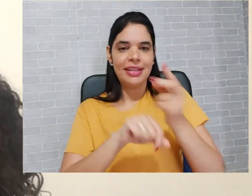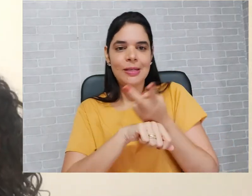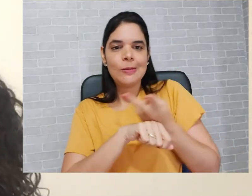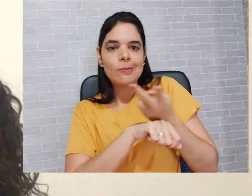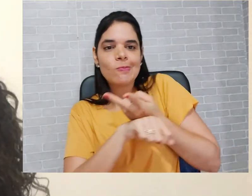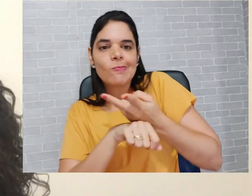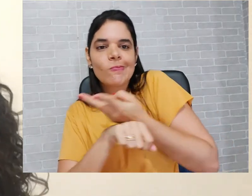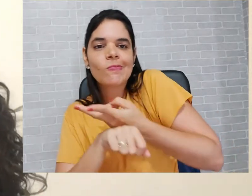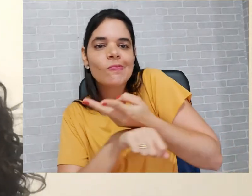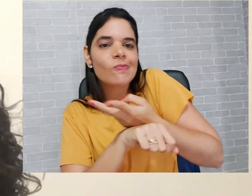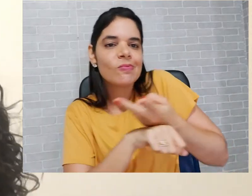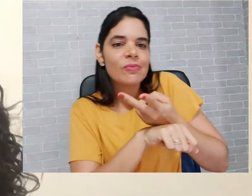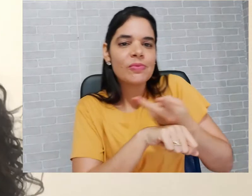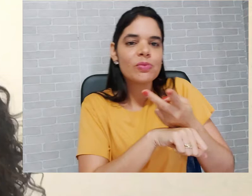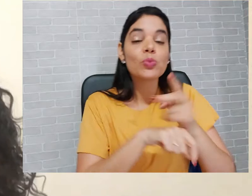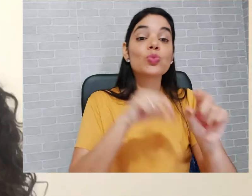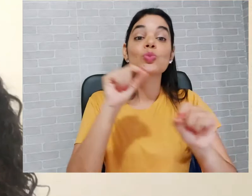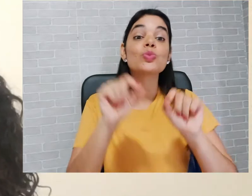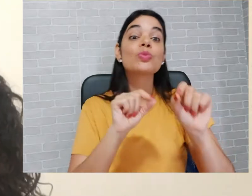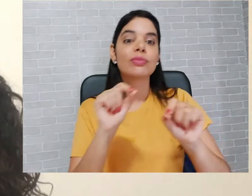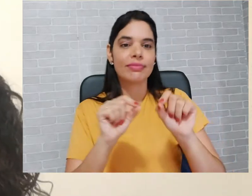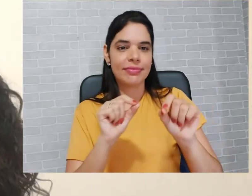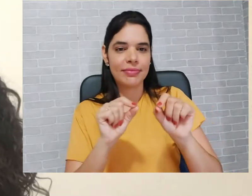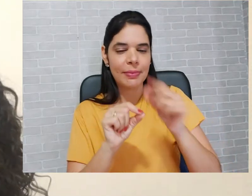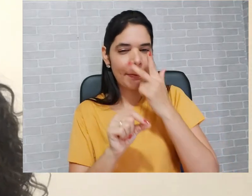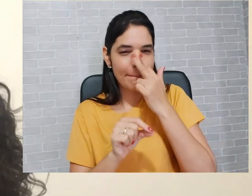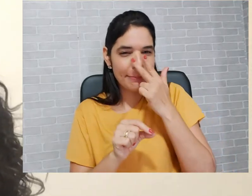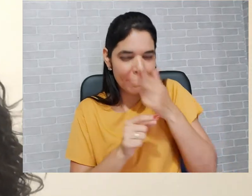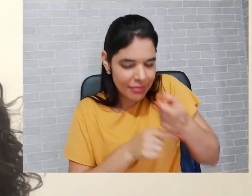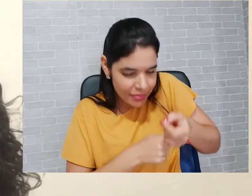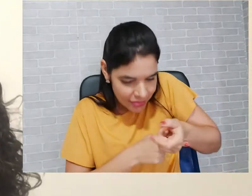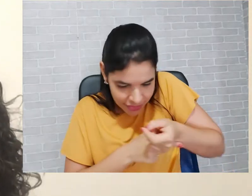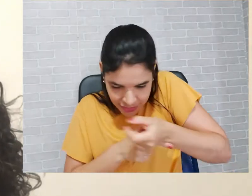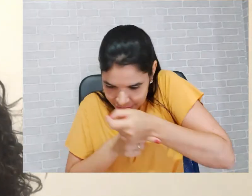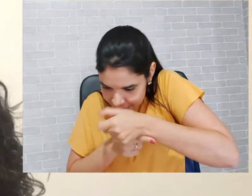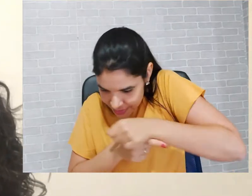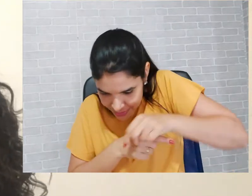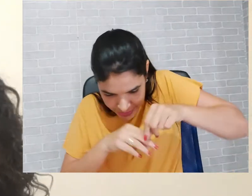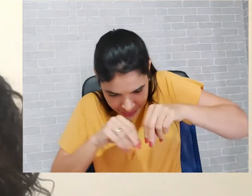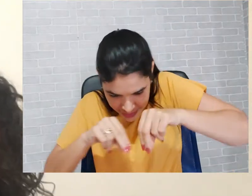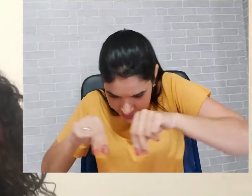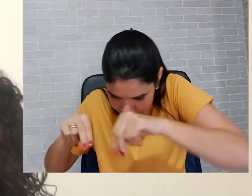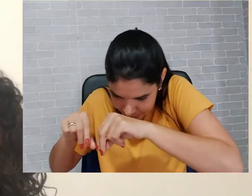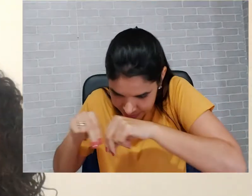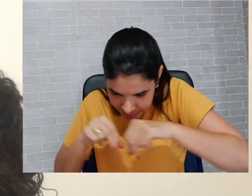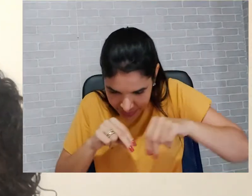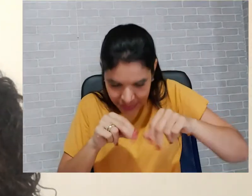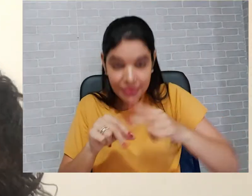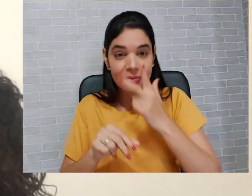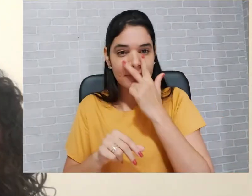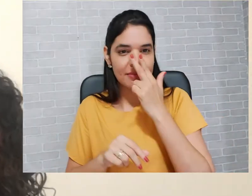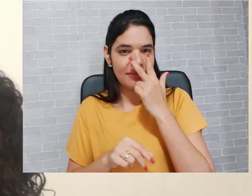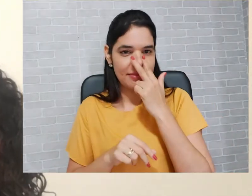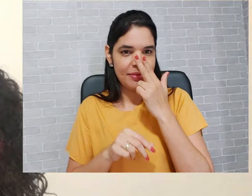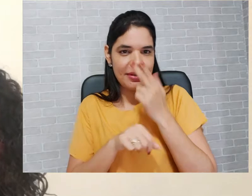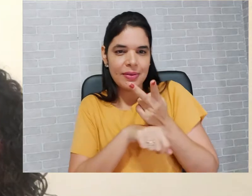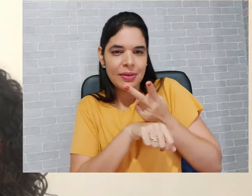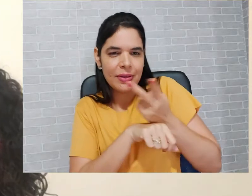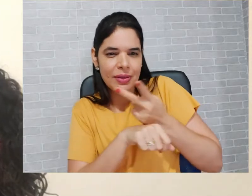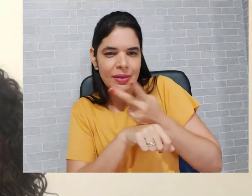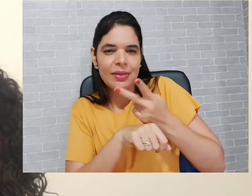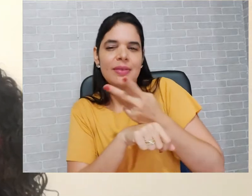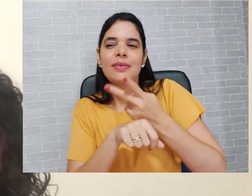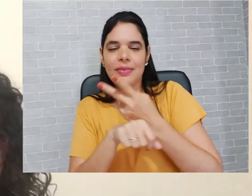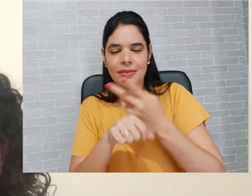ela vai em busca de um pouco de couac. Então esse grão é substituído pelo couac. O couac é um tipo de sêmola